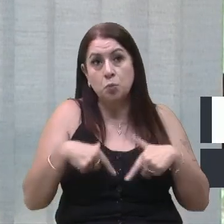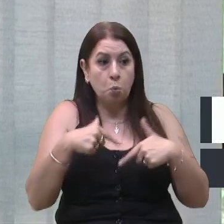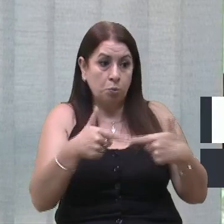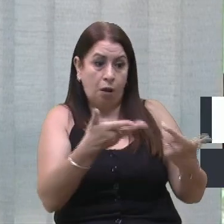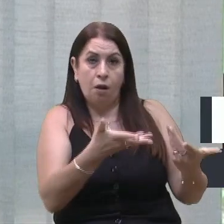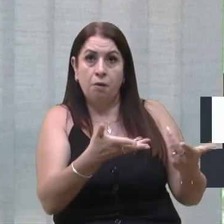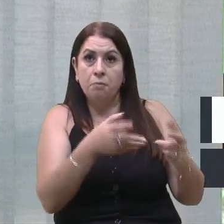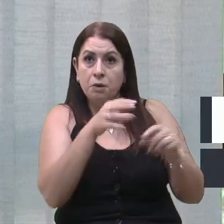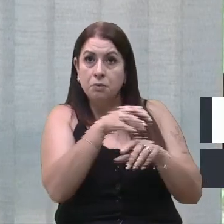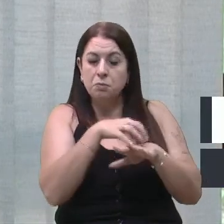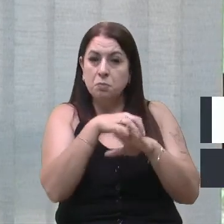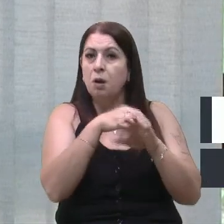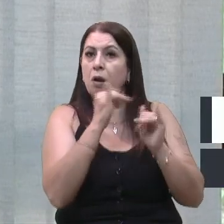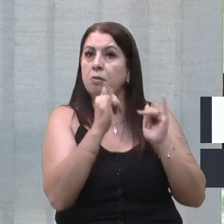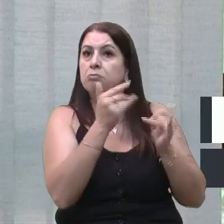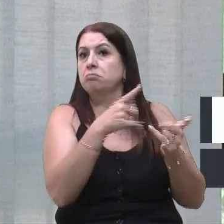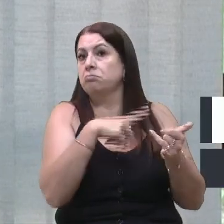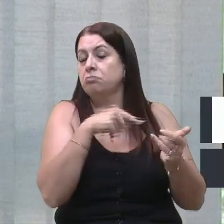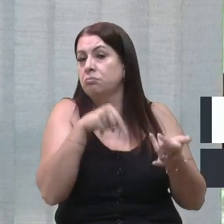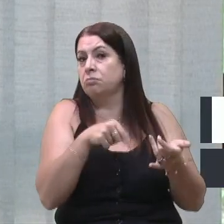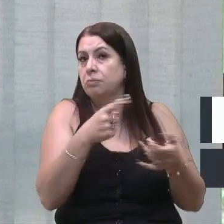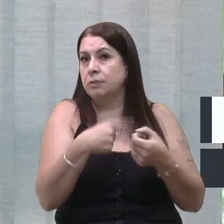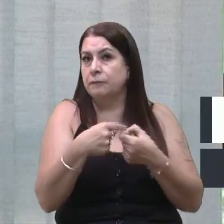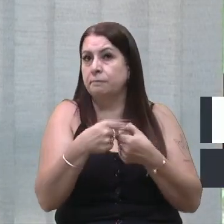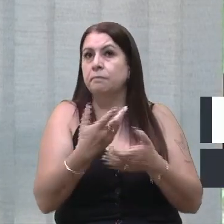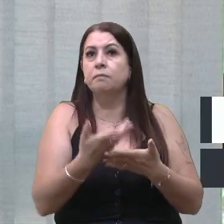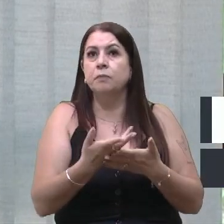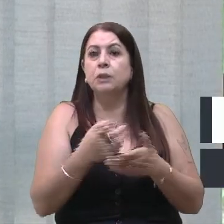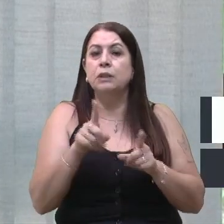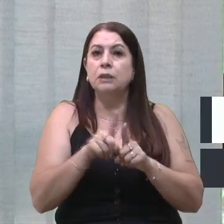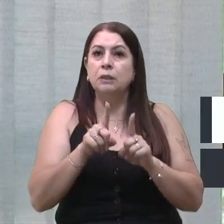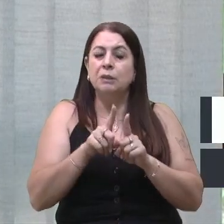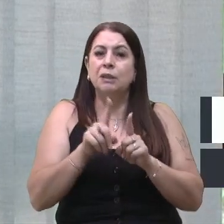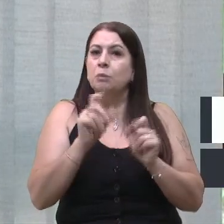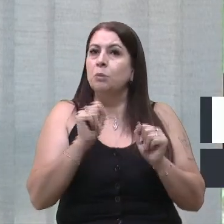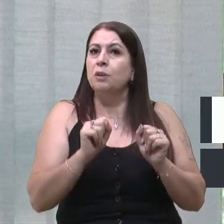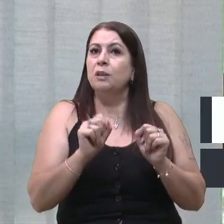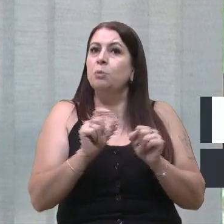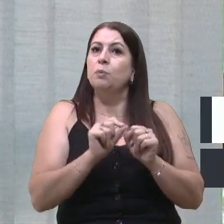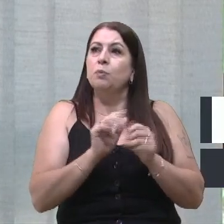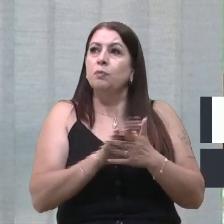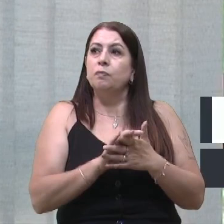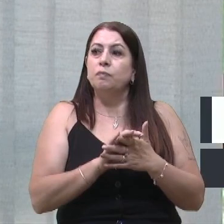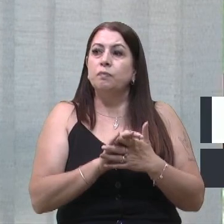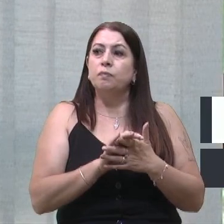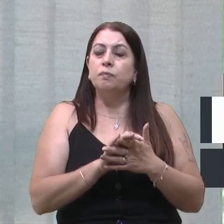pelo transporte público que nós temos aqui na cidade. Que, inclusive, não podemos fazer, né,